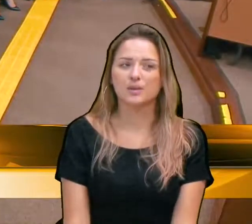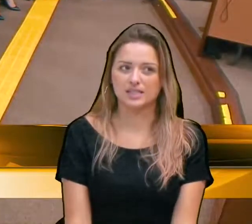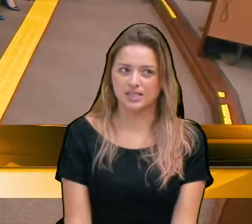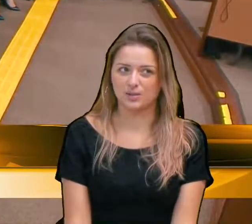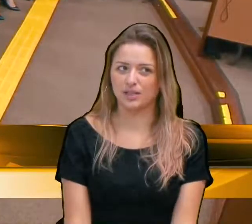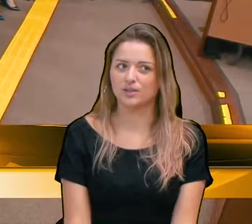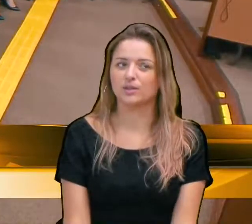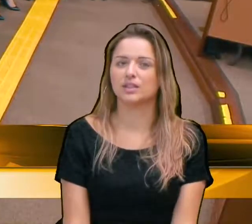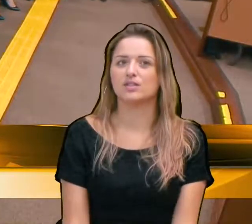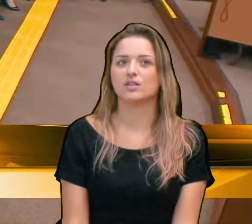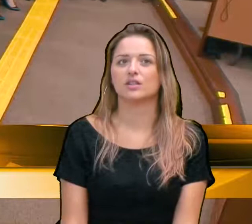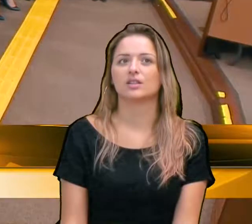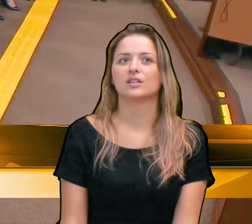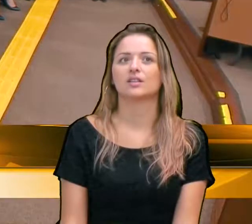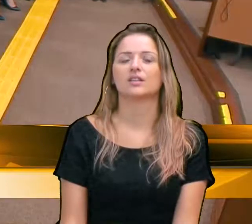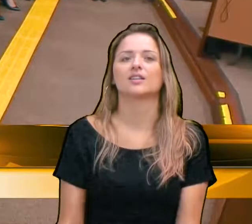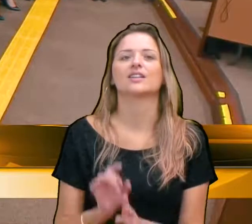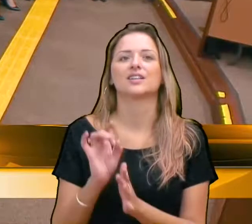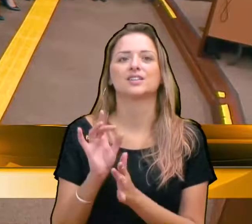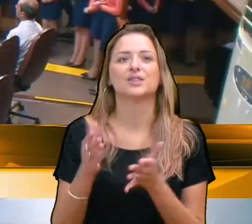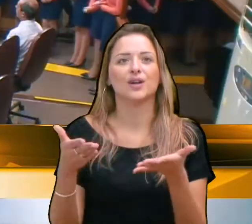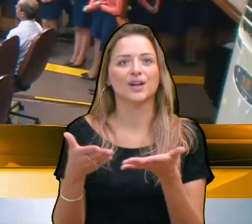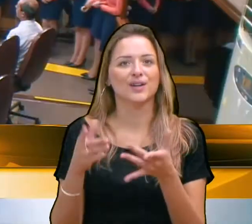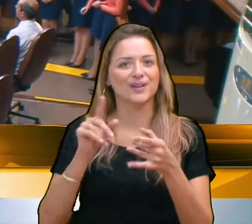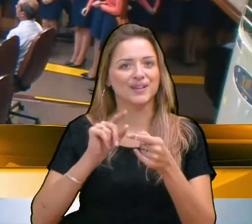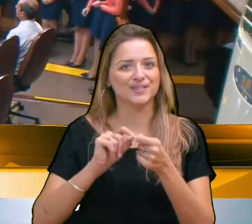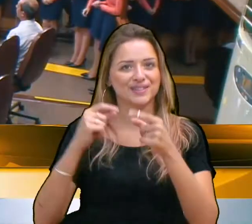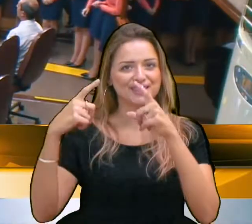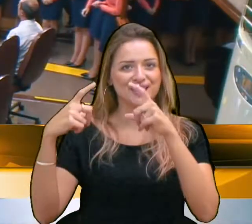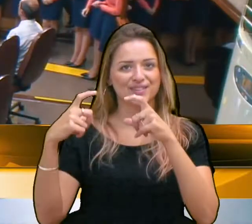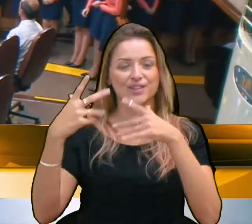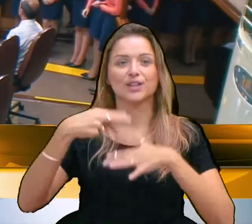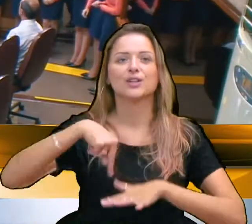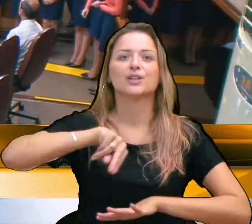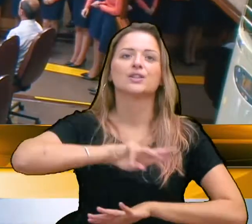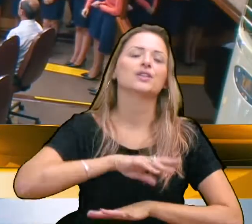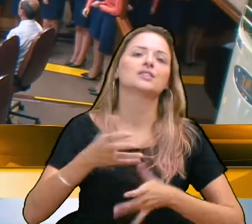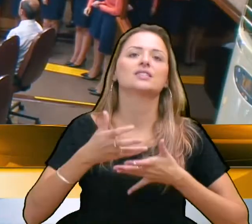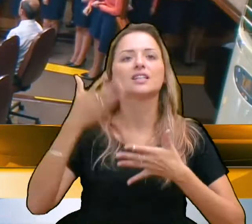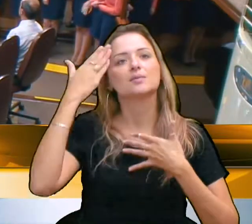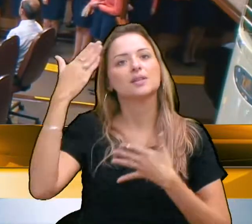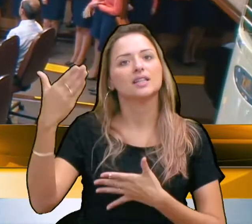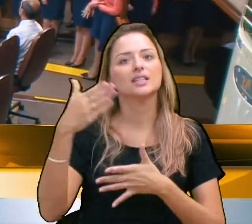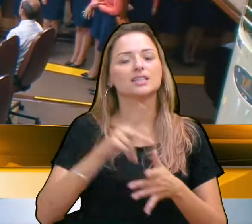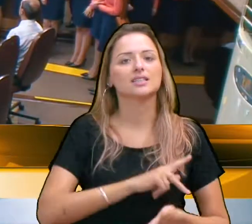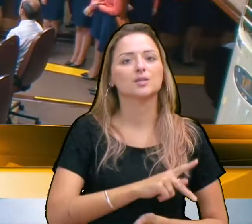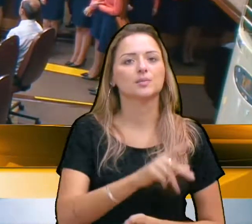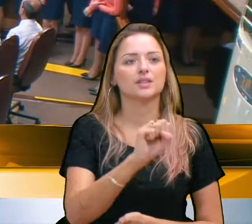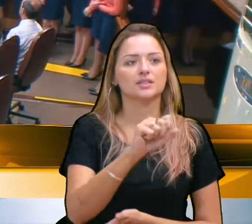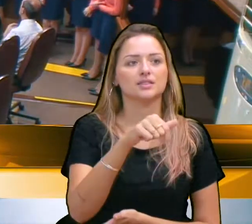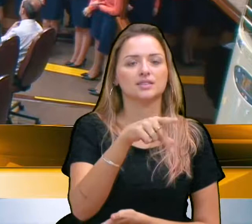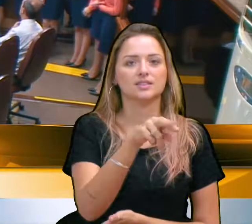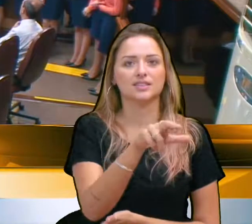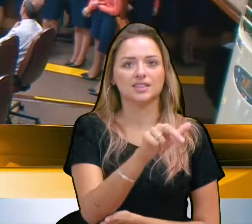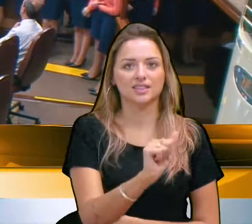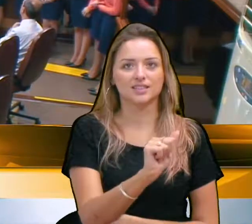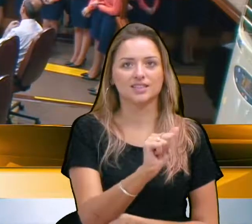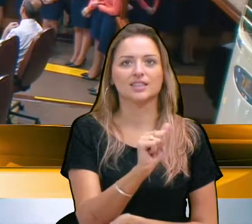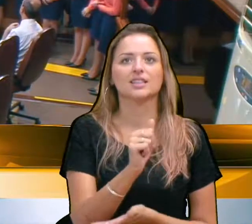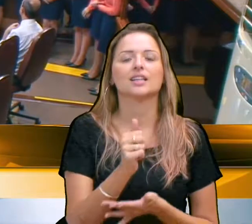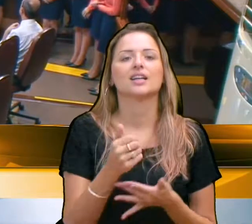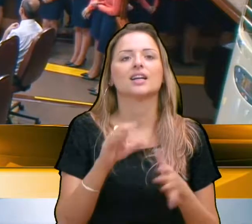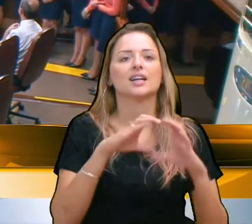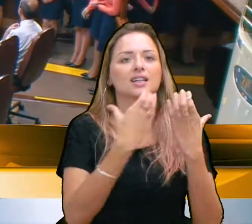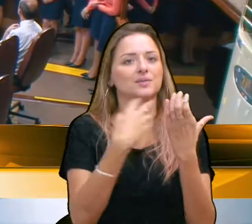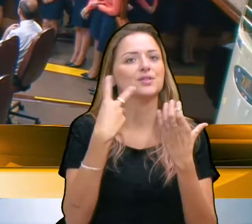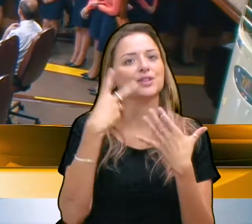Vamos esperar um minutinho aqui para fazer a foto, vereadora. Exatamente. É isso? Então... A gente quer agradecer, presidente Sandra, candidatas, em nome da Câmara de Vereadores, a presença